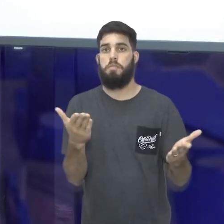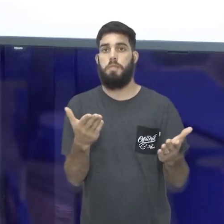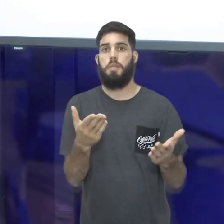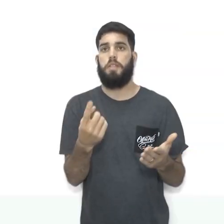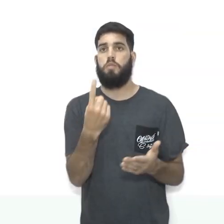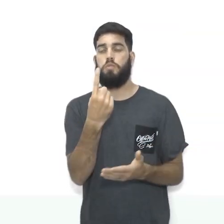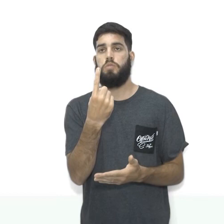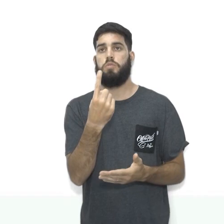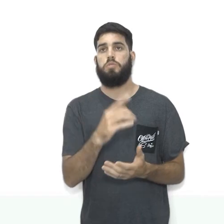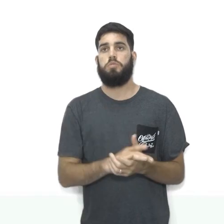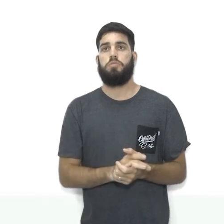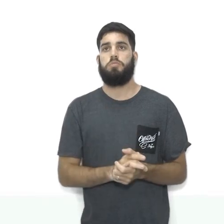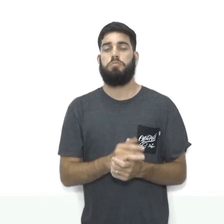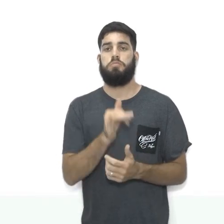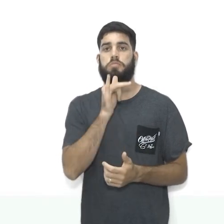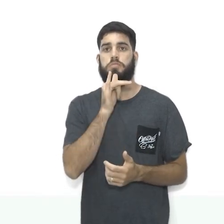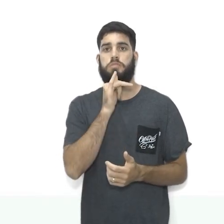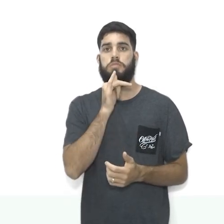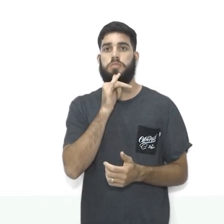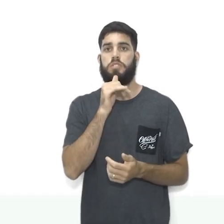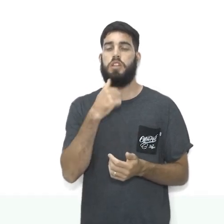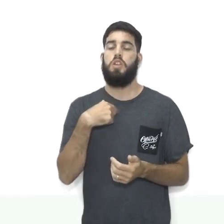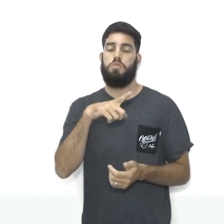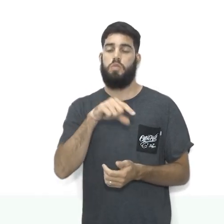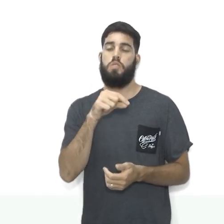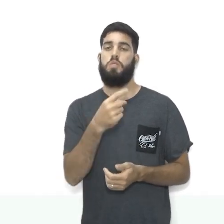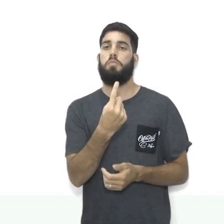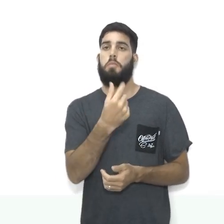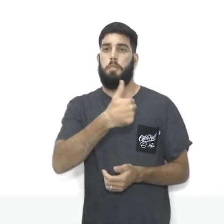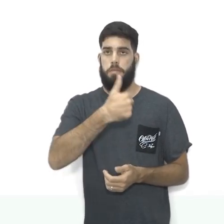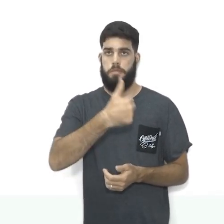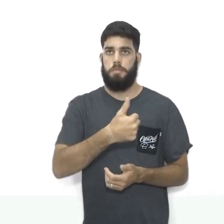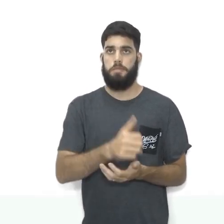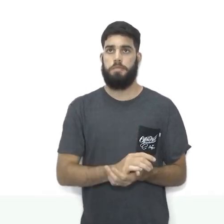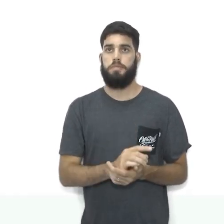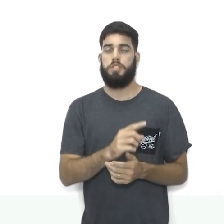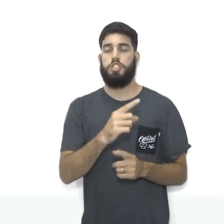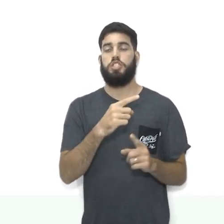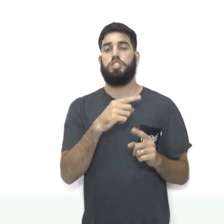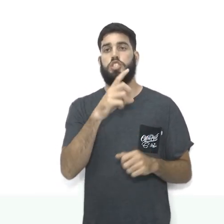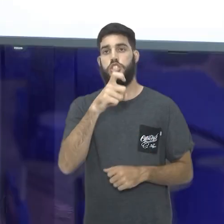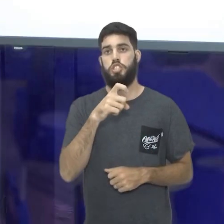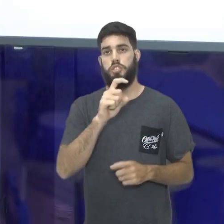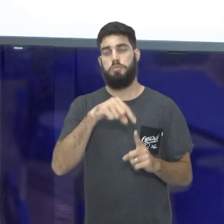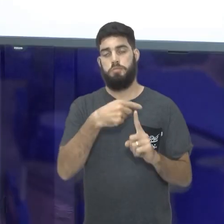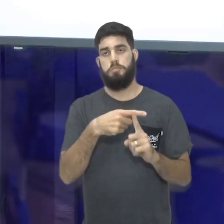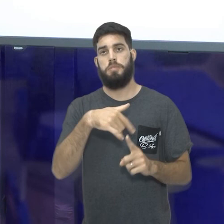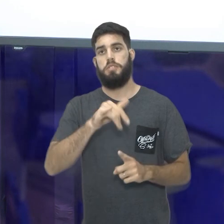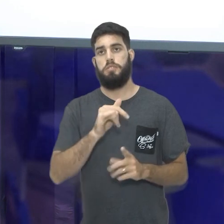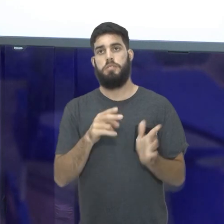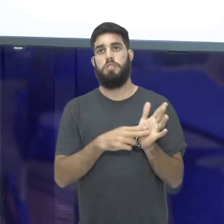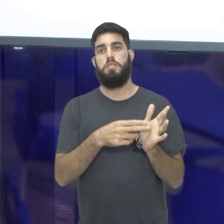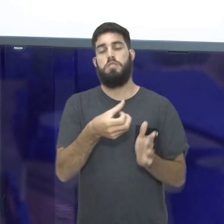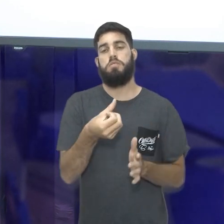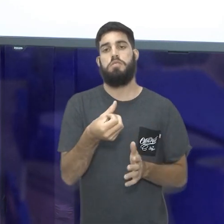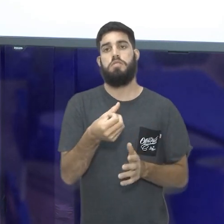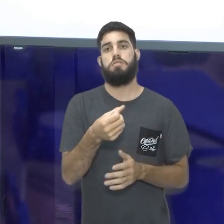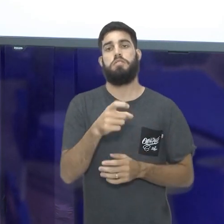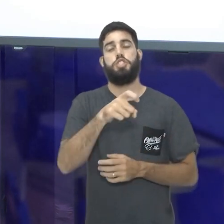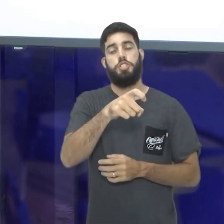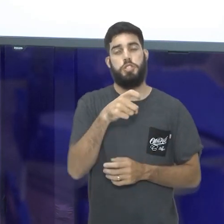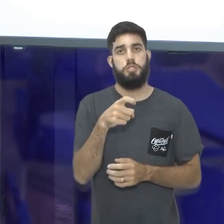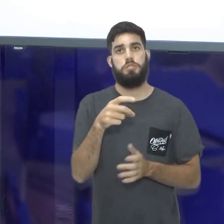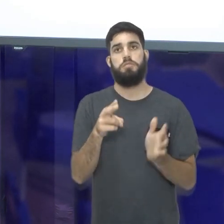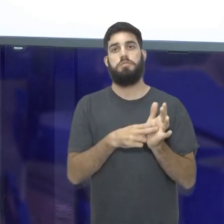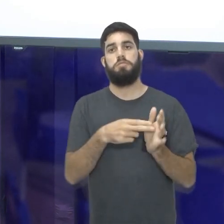dois sistemas. Nesse caso, eu escolhi o primeiro, o qual a gente tem a adição de x e y igual a 6 e que x